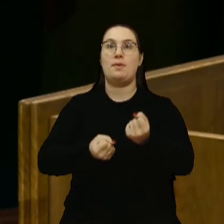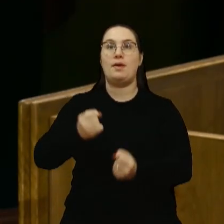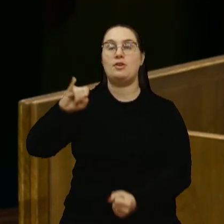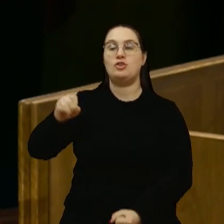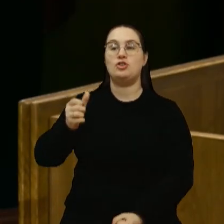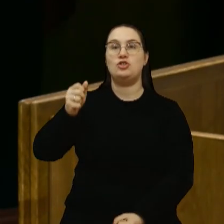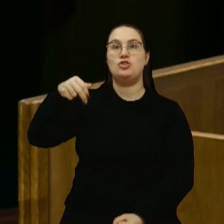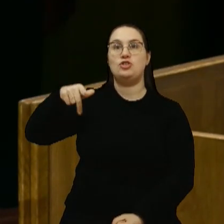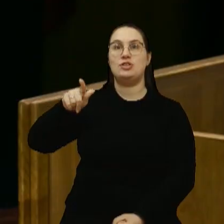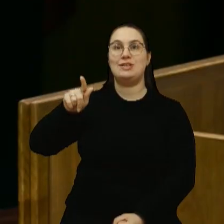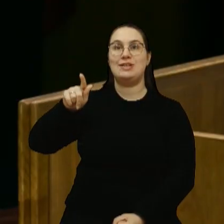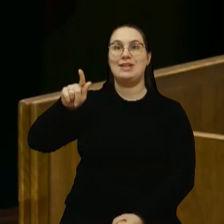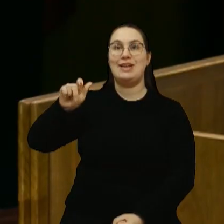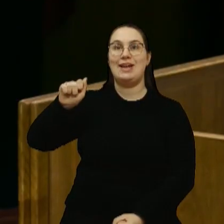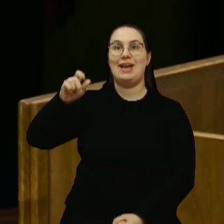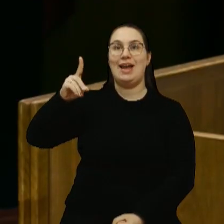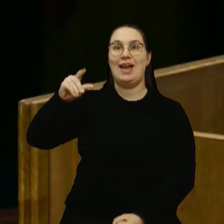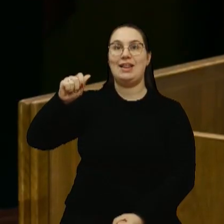Jangada,